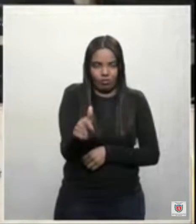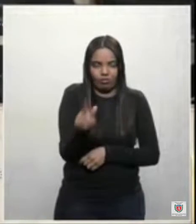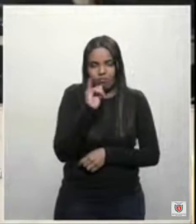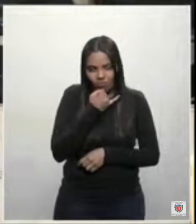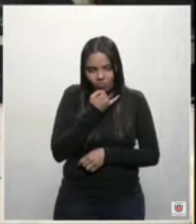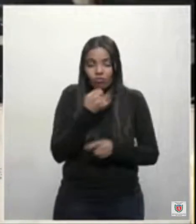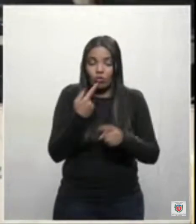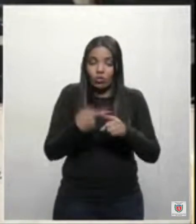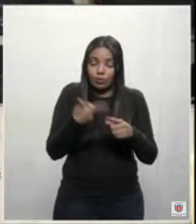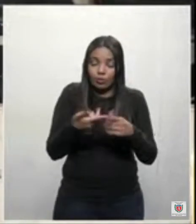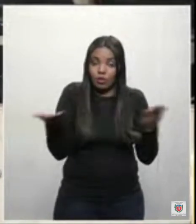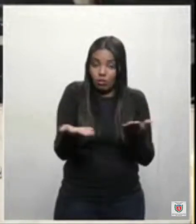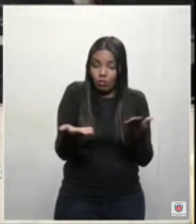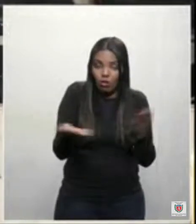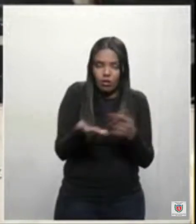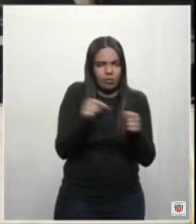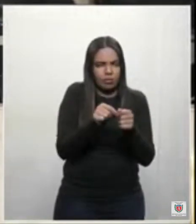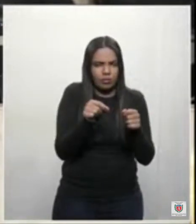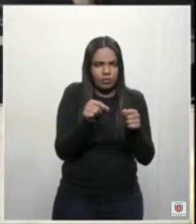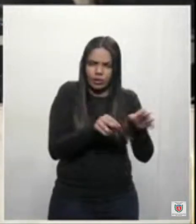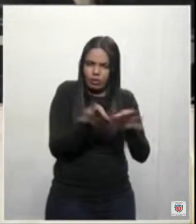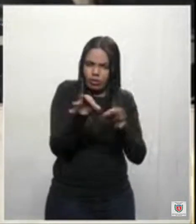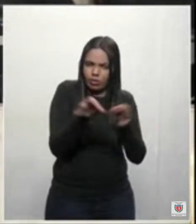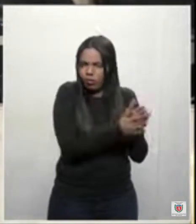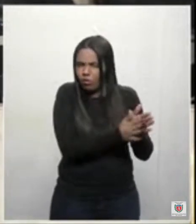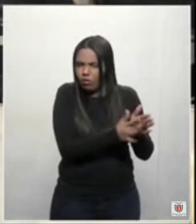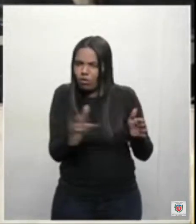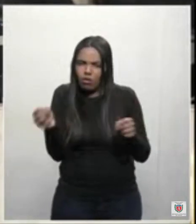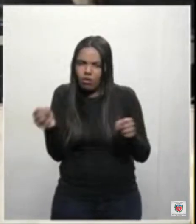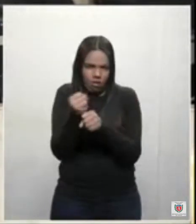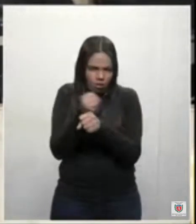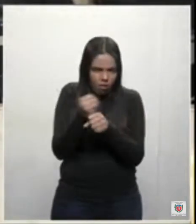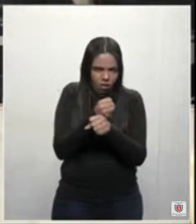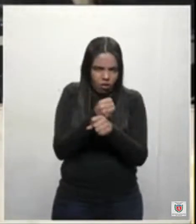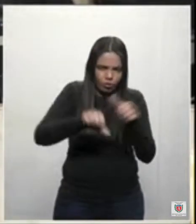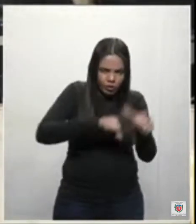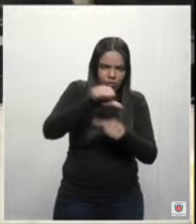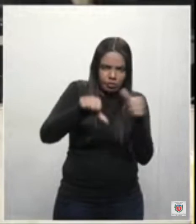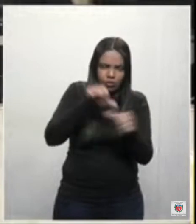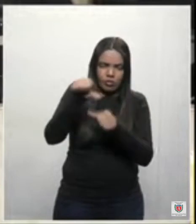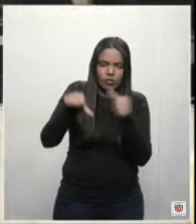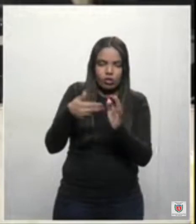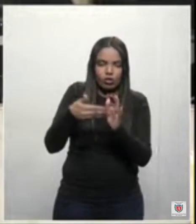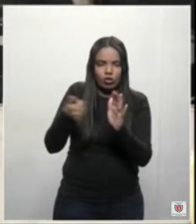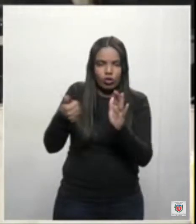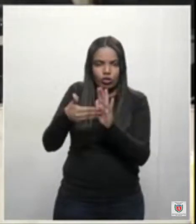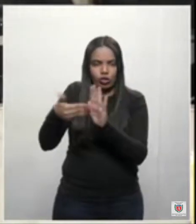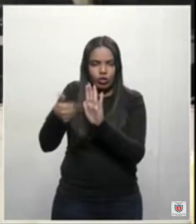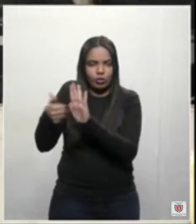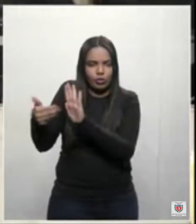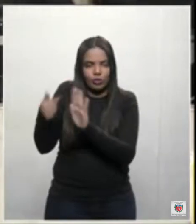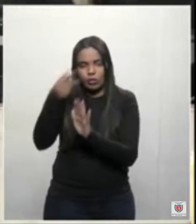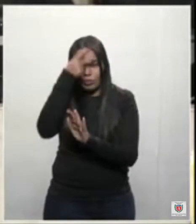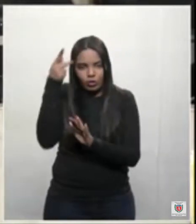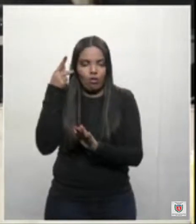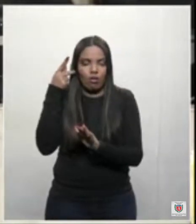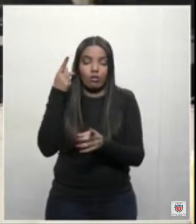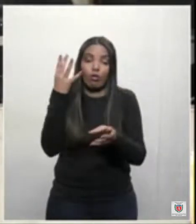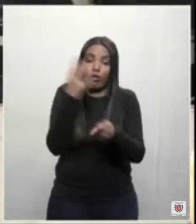infelizmente essas reformas que foram feitas aí ao longo desses últimos anos, elas comeram pessoal, né? A contabilidade do